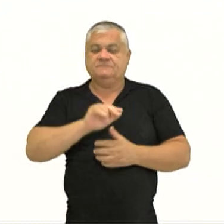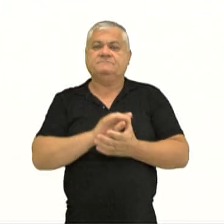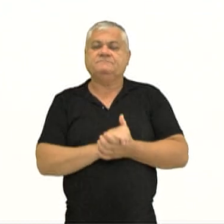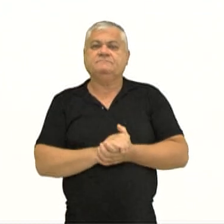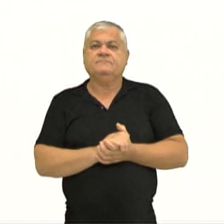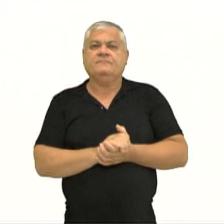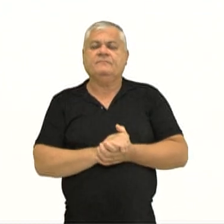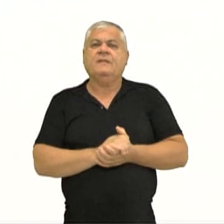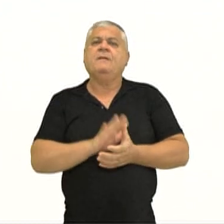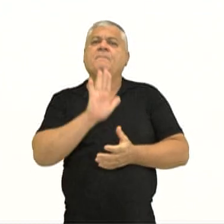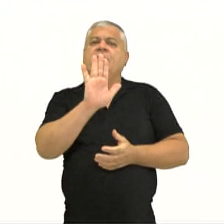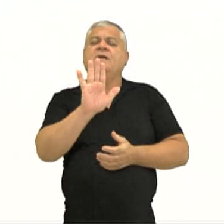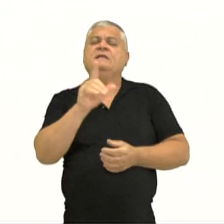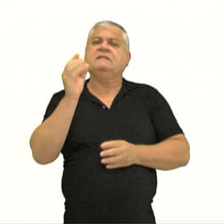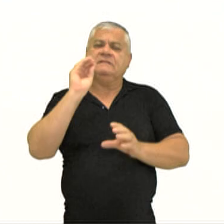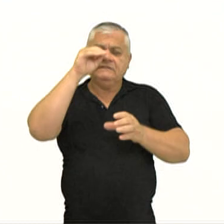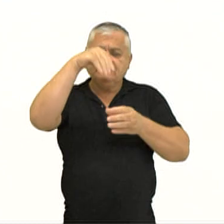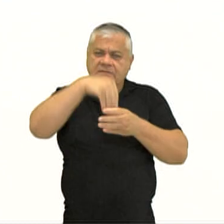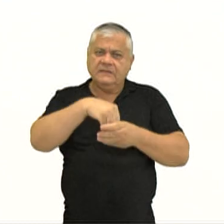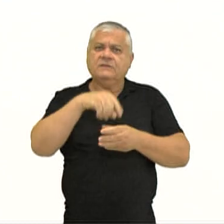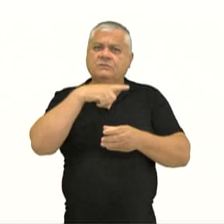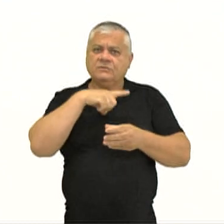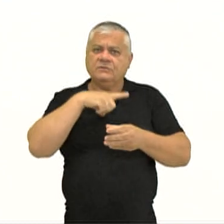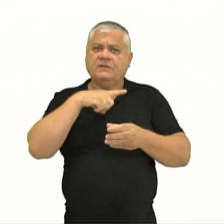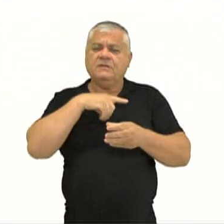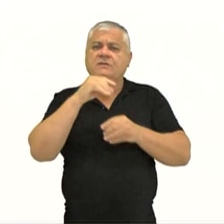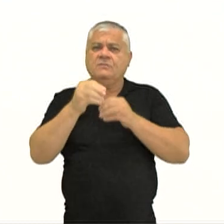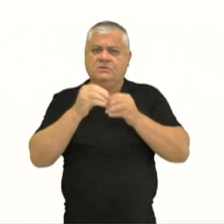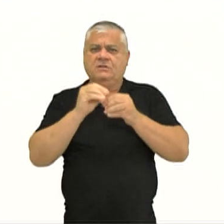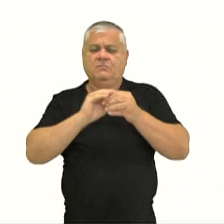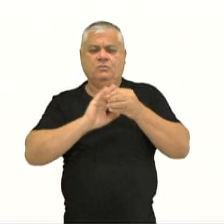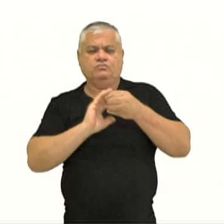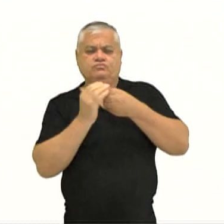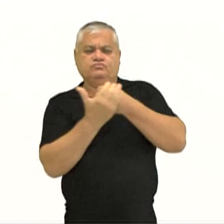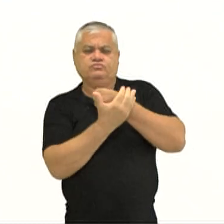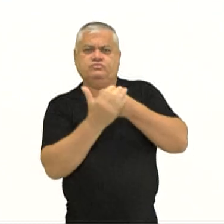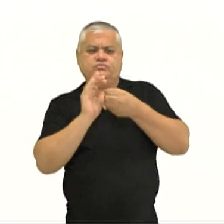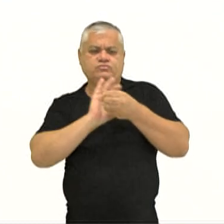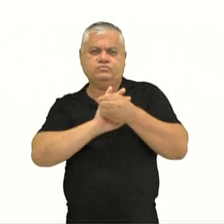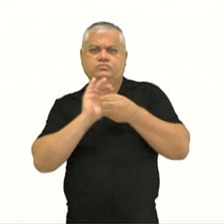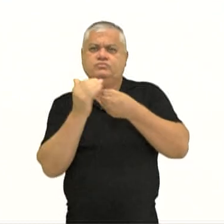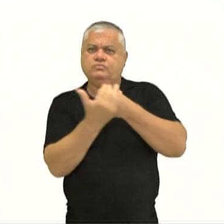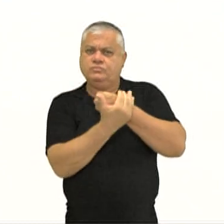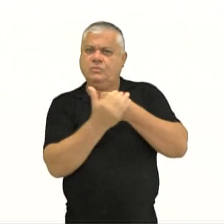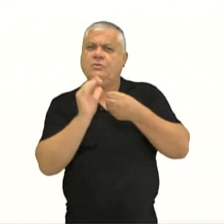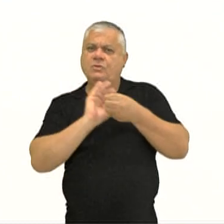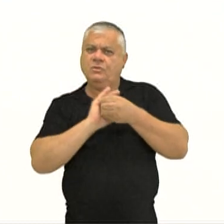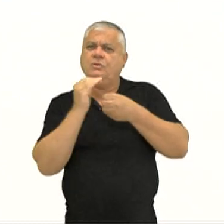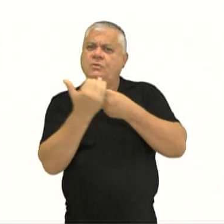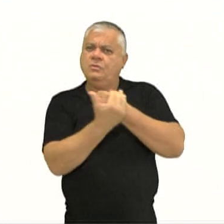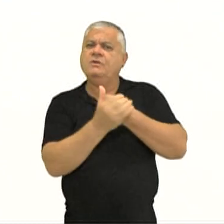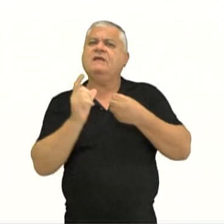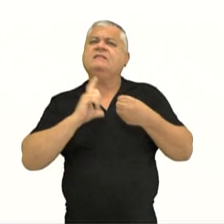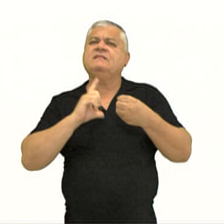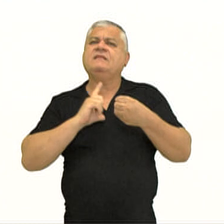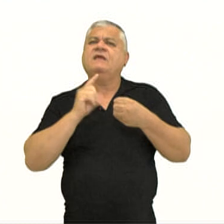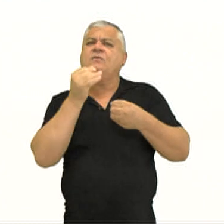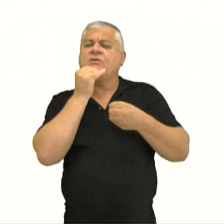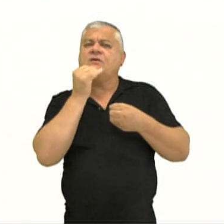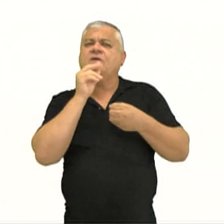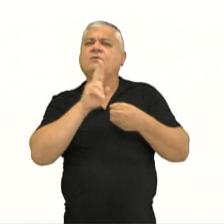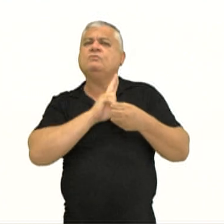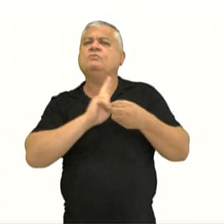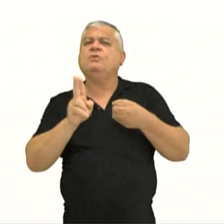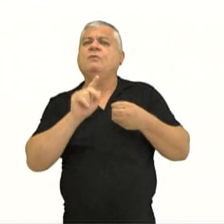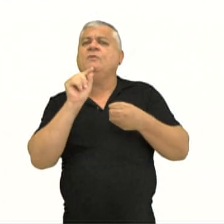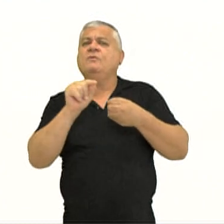E você vê que dentro dessa superfície, em torno das nossas embalagens, tem o que a gente chama, dentro